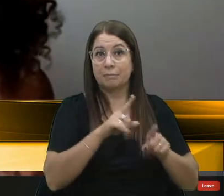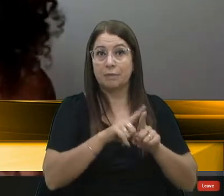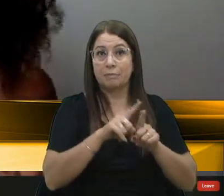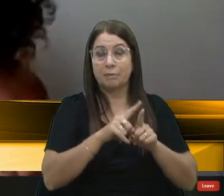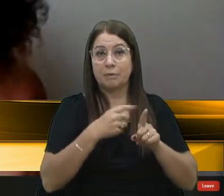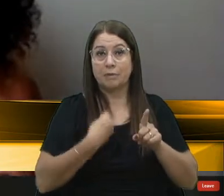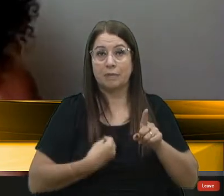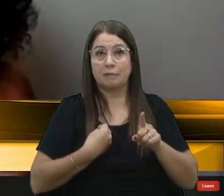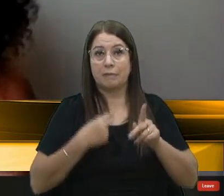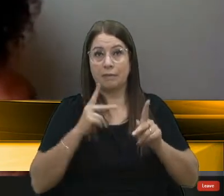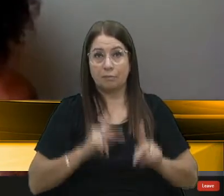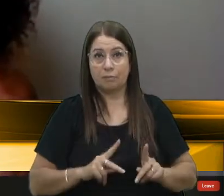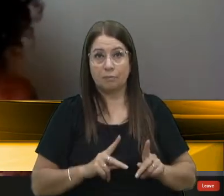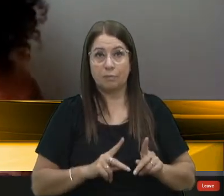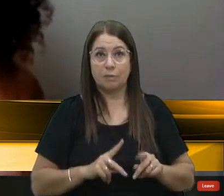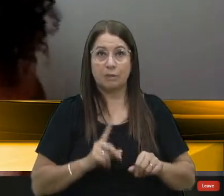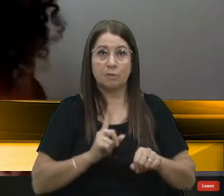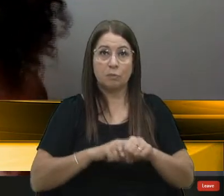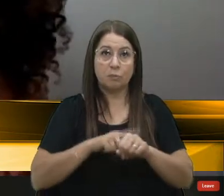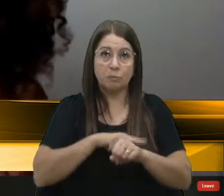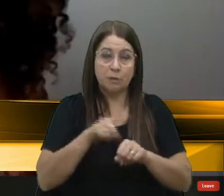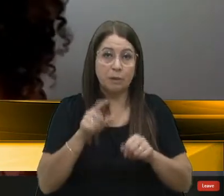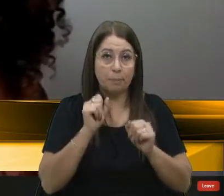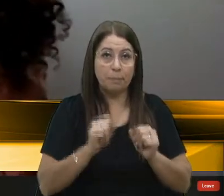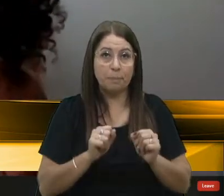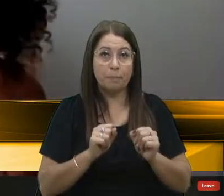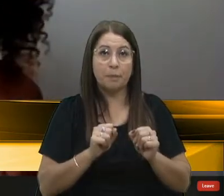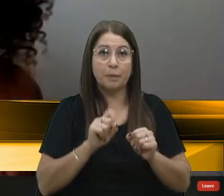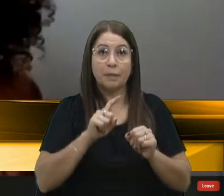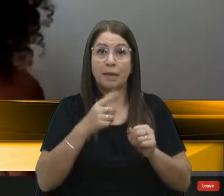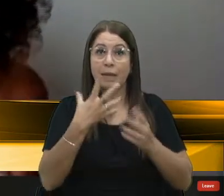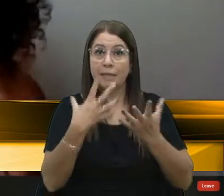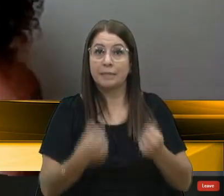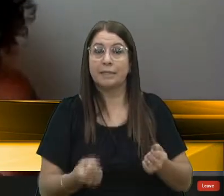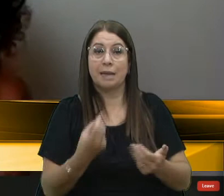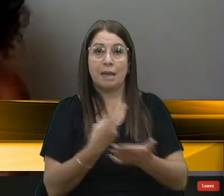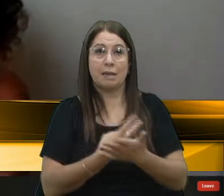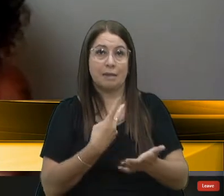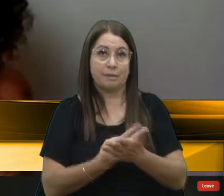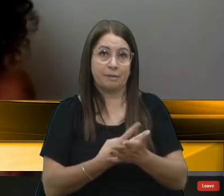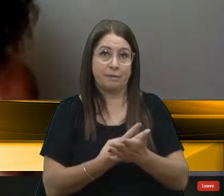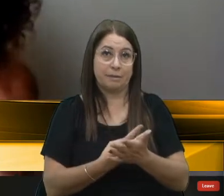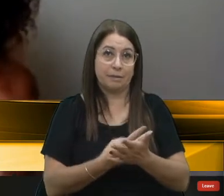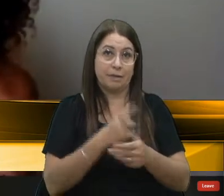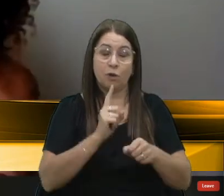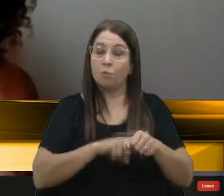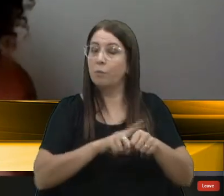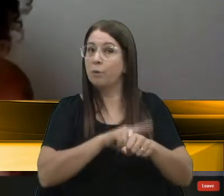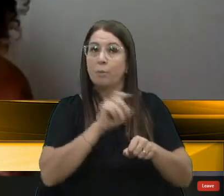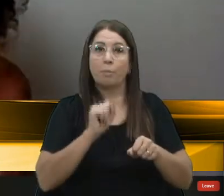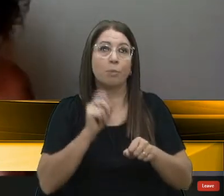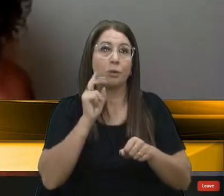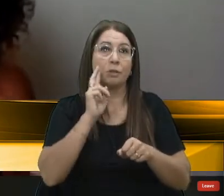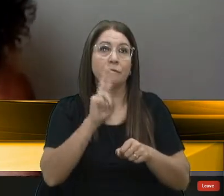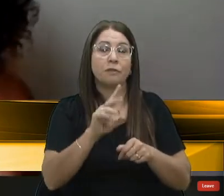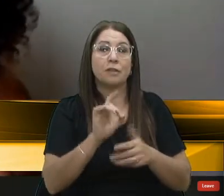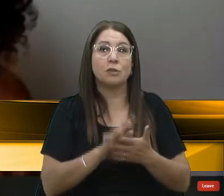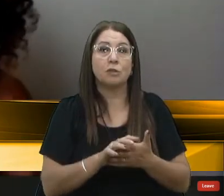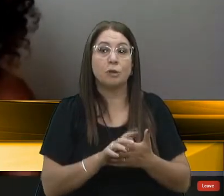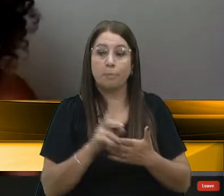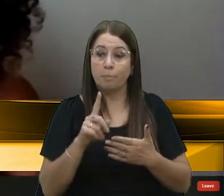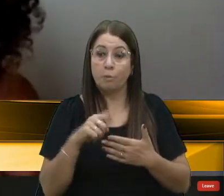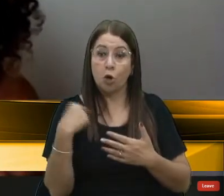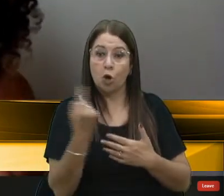das pessoas. E é um momento onde a gente não pode mais aceitar erros. É um momento onde a gente não pode olhar apenas para a